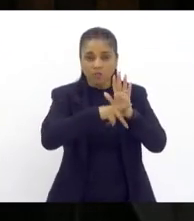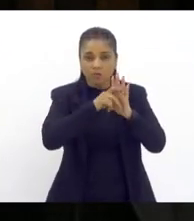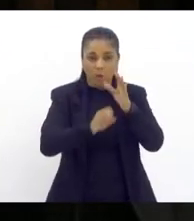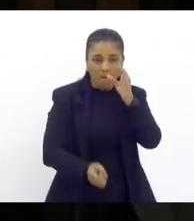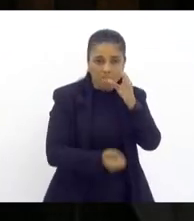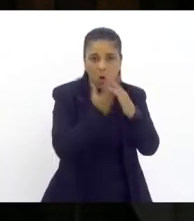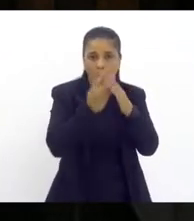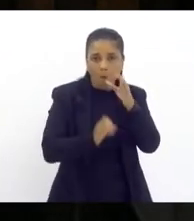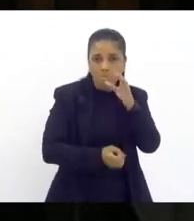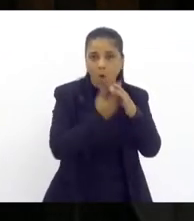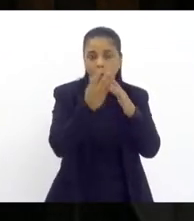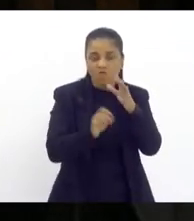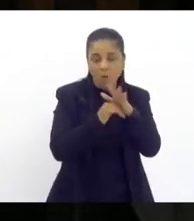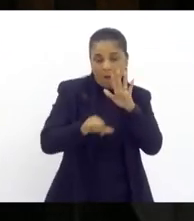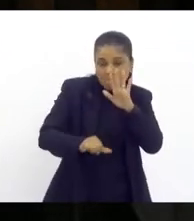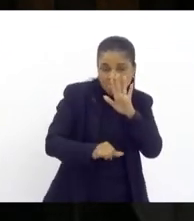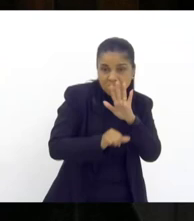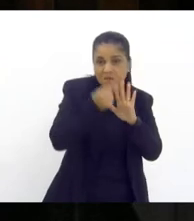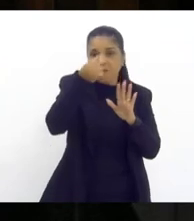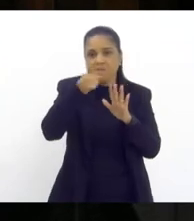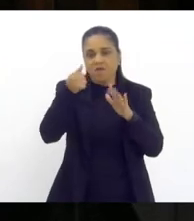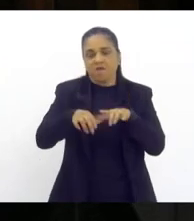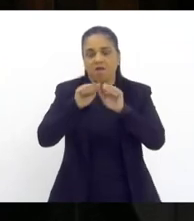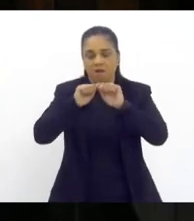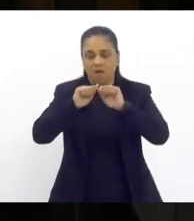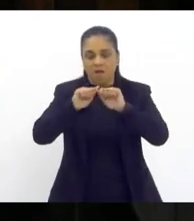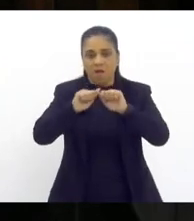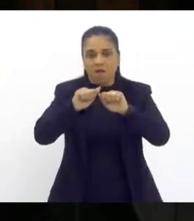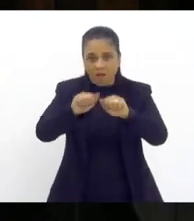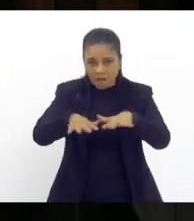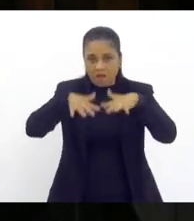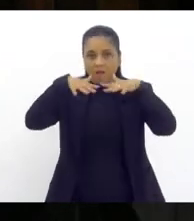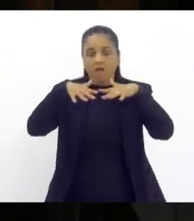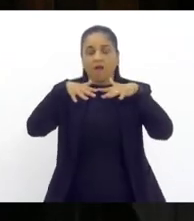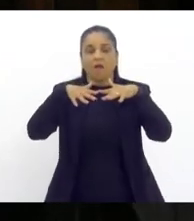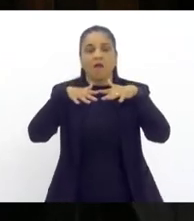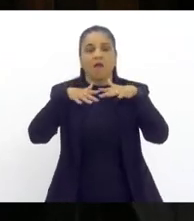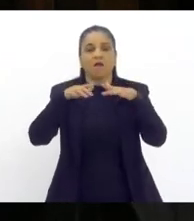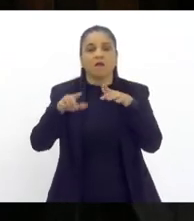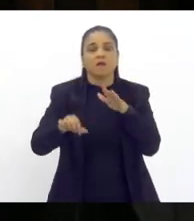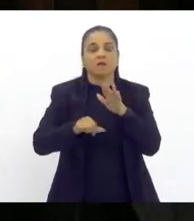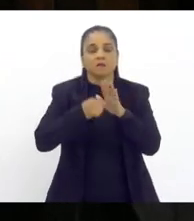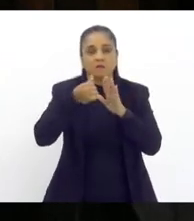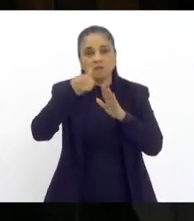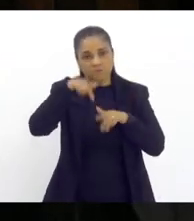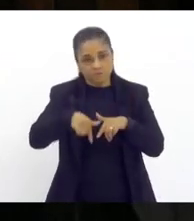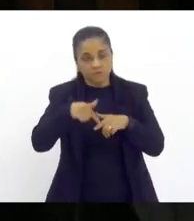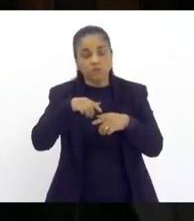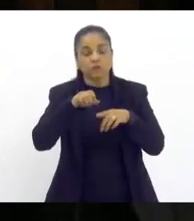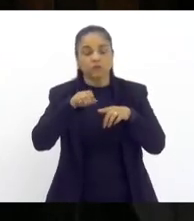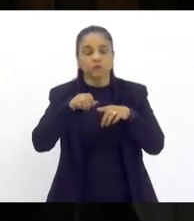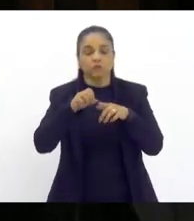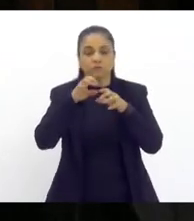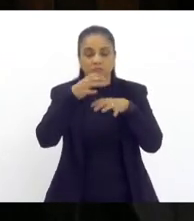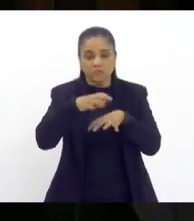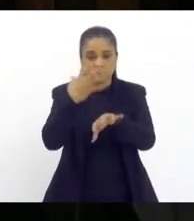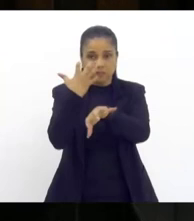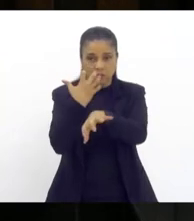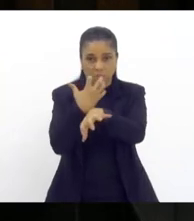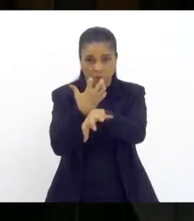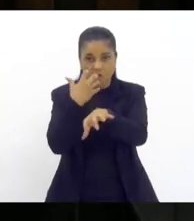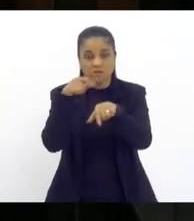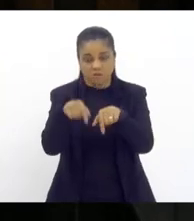fomos a primeira Casa Legislativa do Brasil a promover o enfrentamento da pandemia, com sessões remotas e tudo mais. Só que muitos